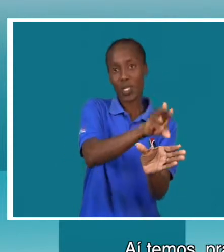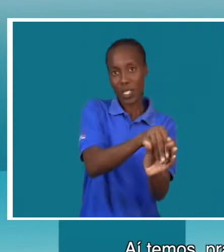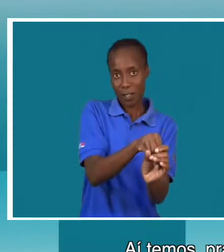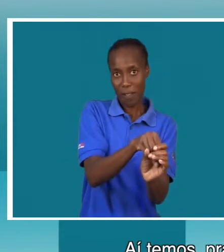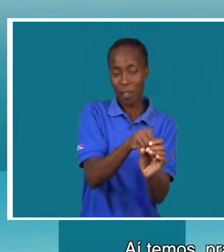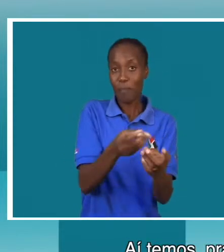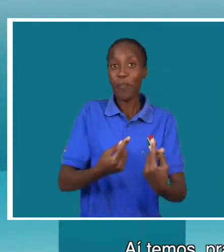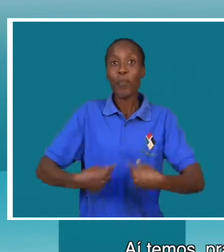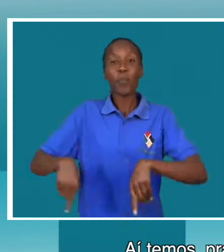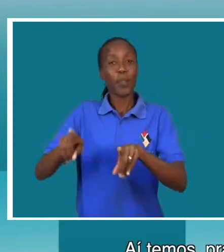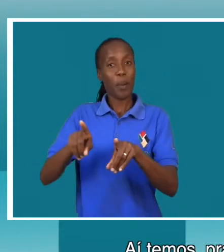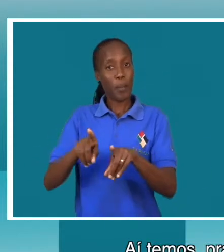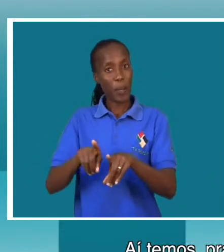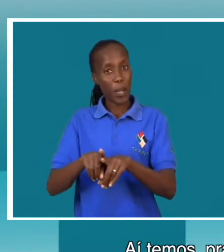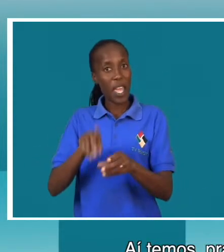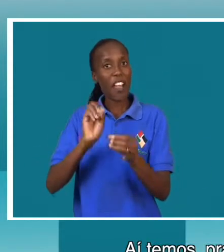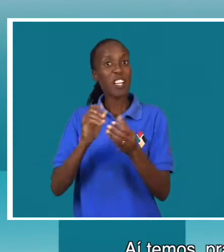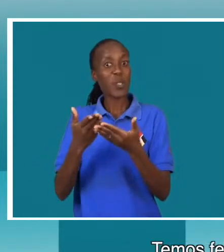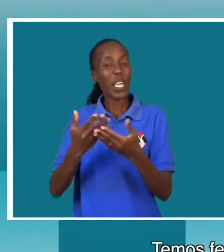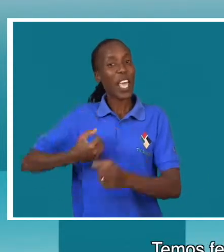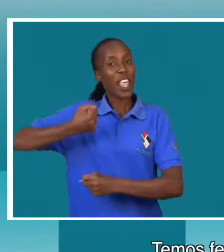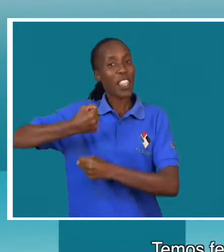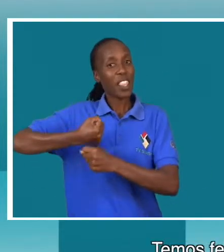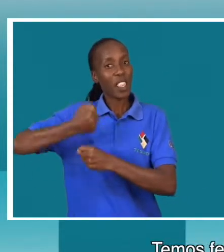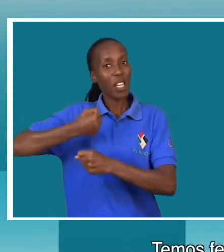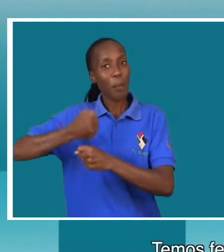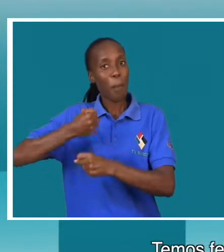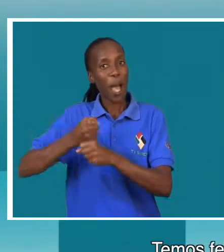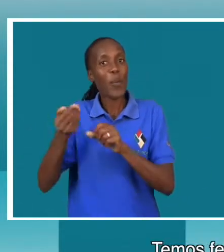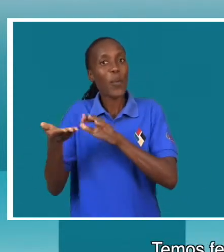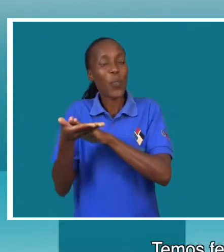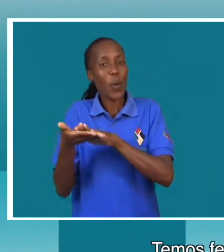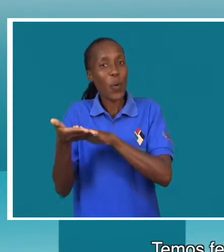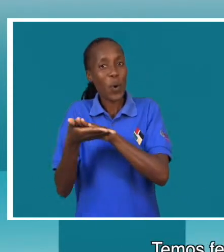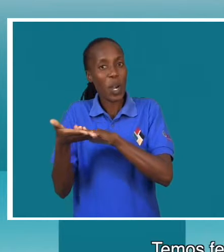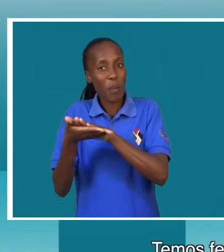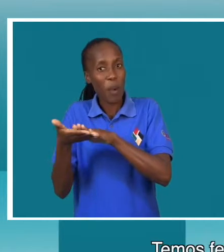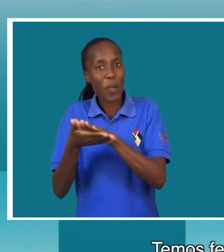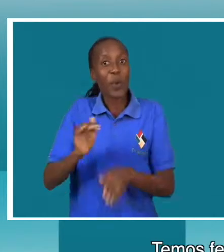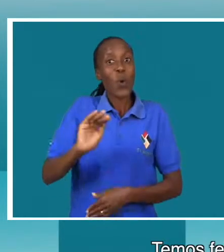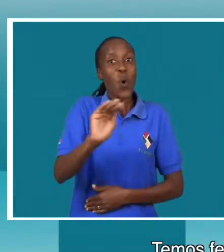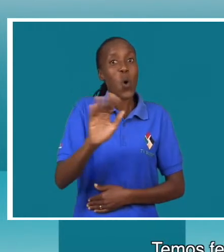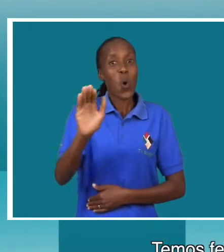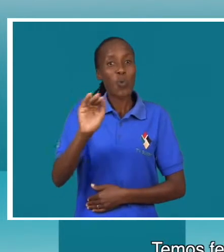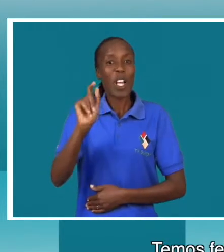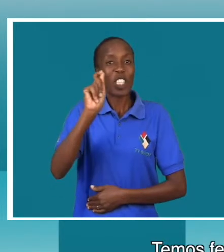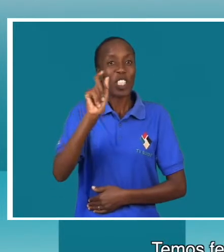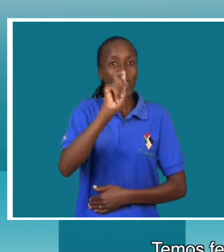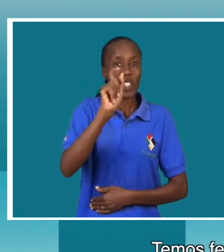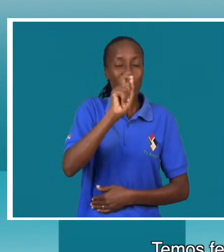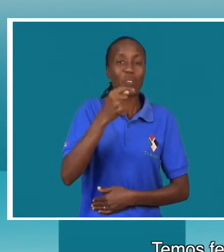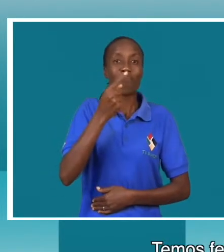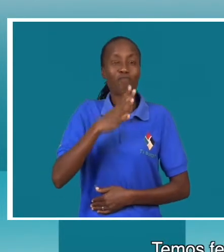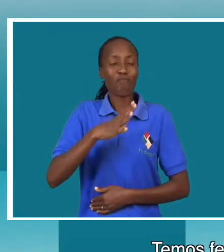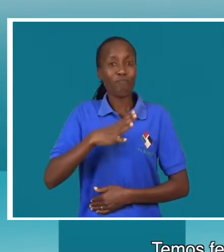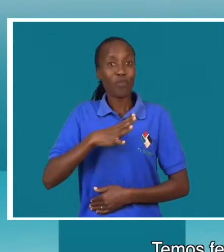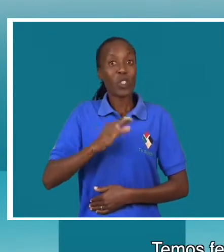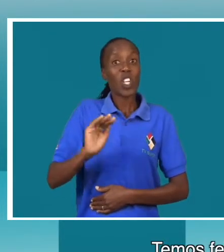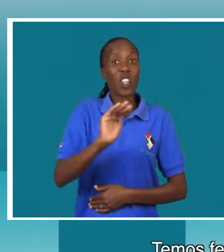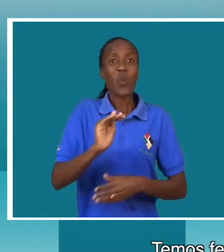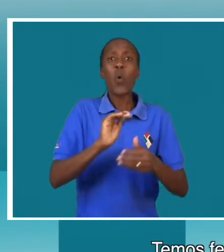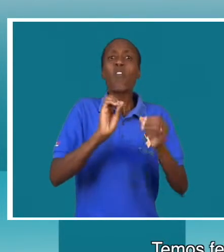praticamente inclusiva. E também temos feito alguns trabalhos de base na comunidade,